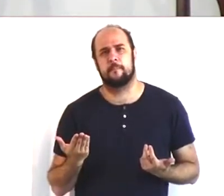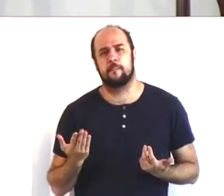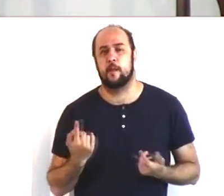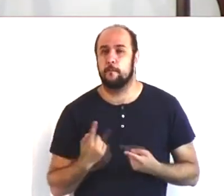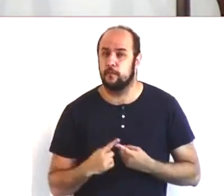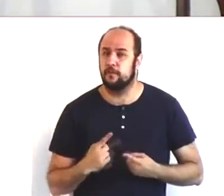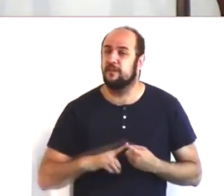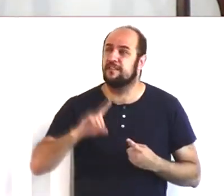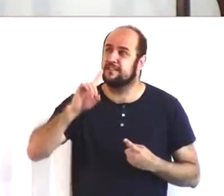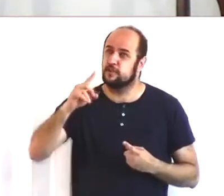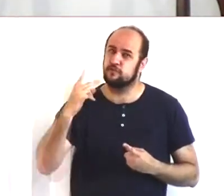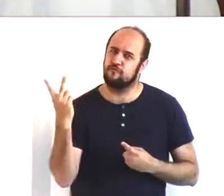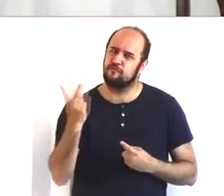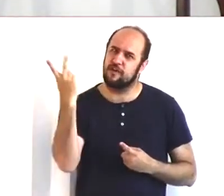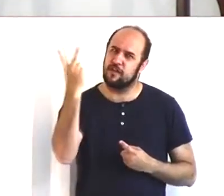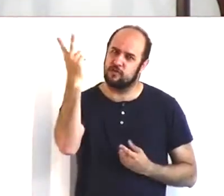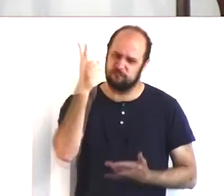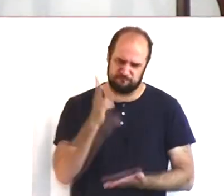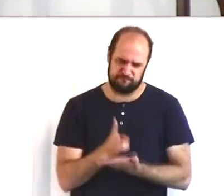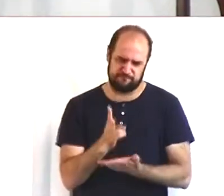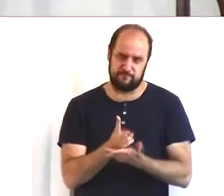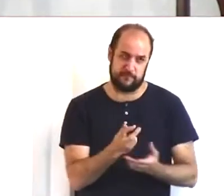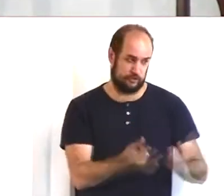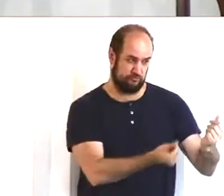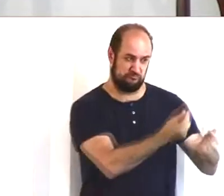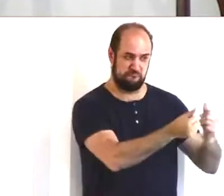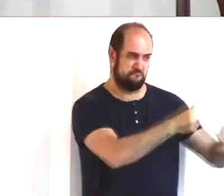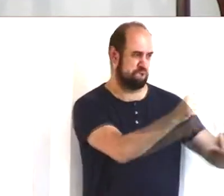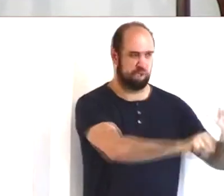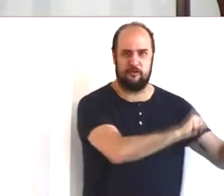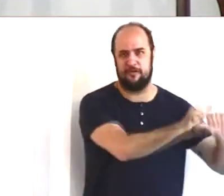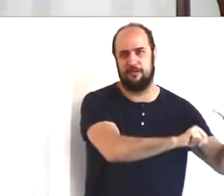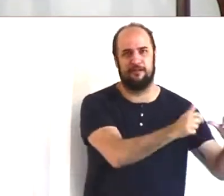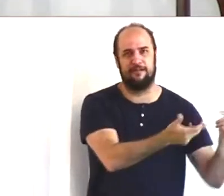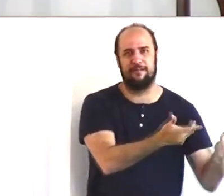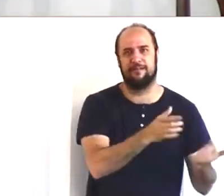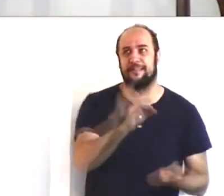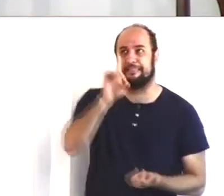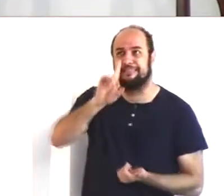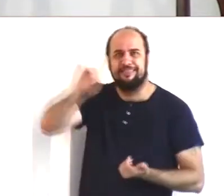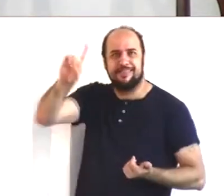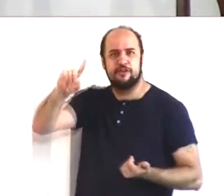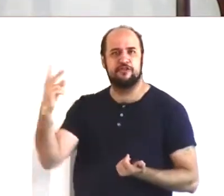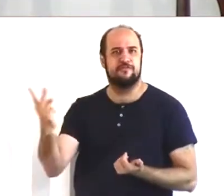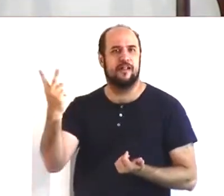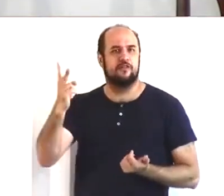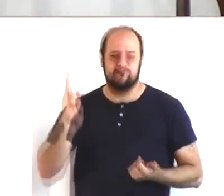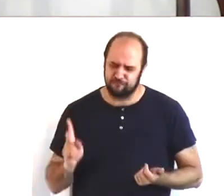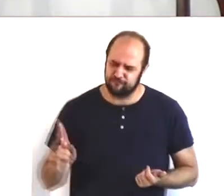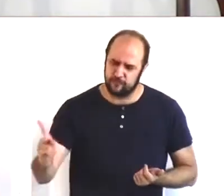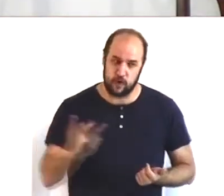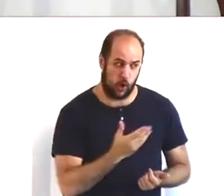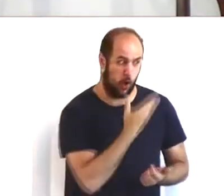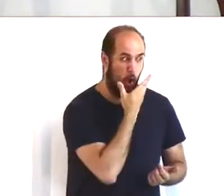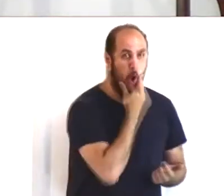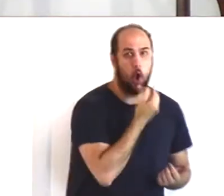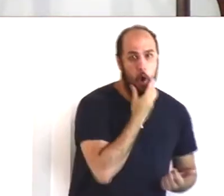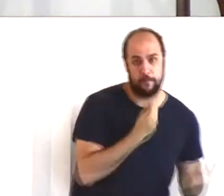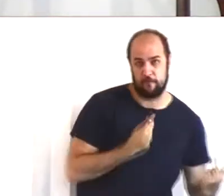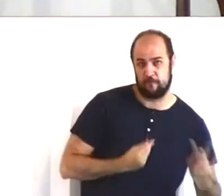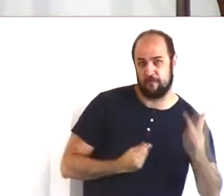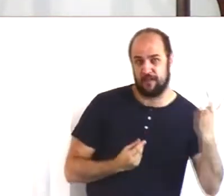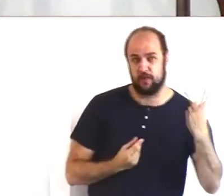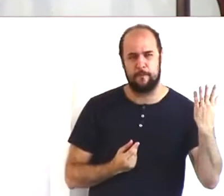valor de Deus não muda. As moedas mudam, mas o valor de Deus não muda. Os valores dos homens mudam. Há muito tempo nós